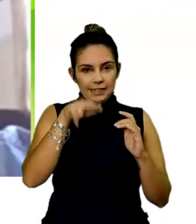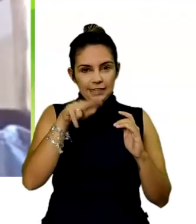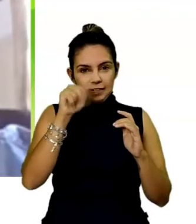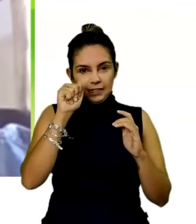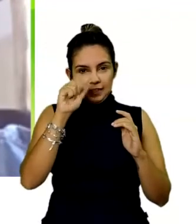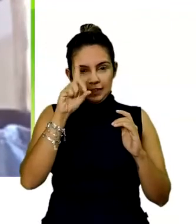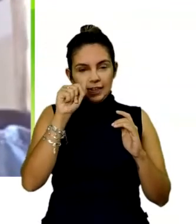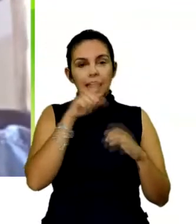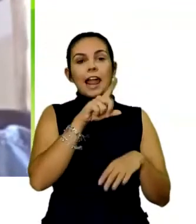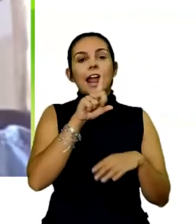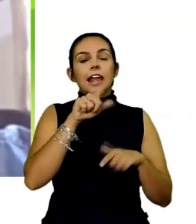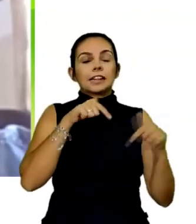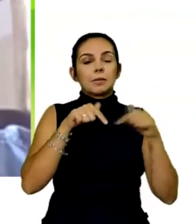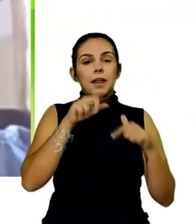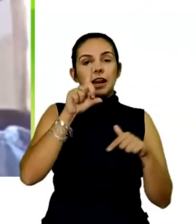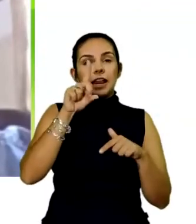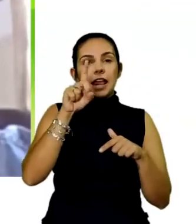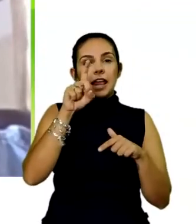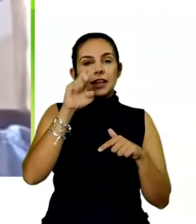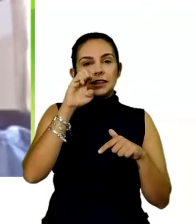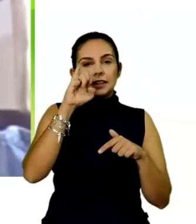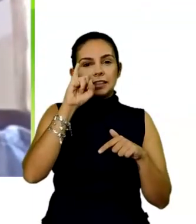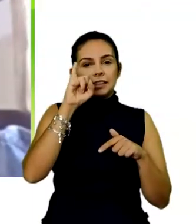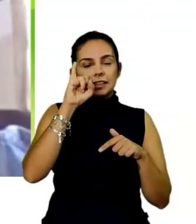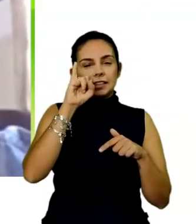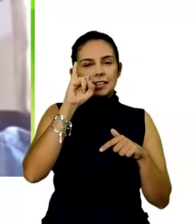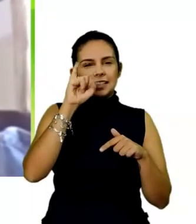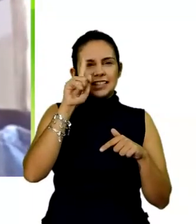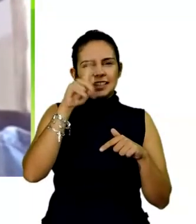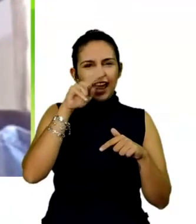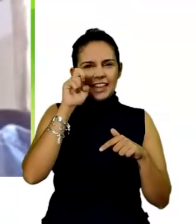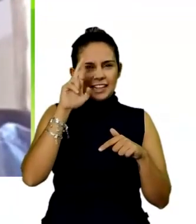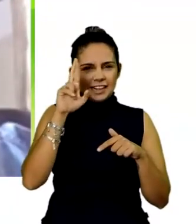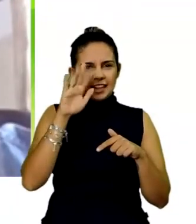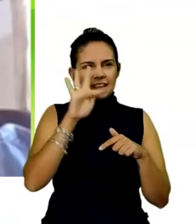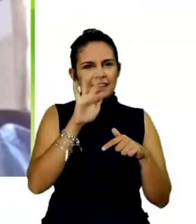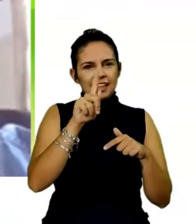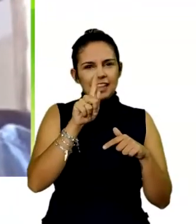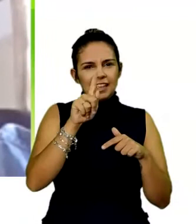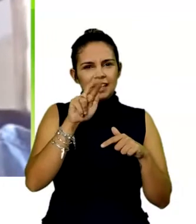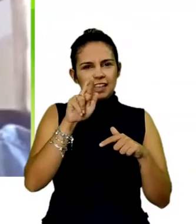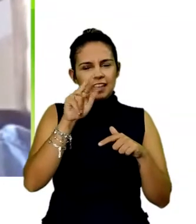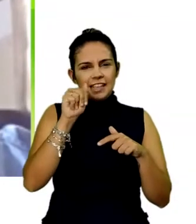gráfico. Então ele faz games. Ele faz games que são